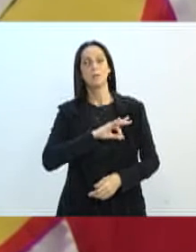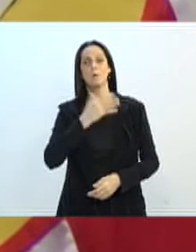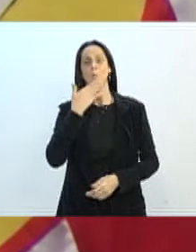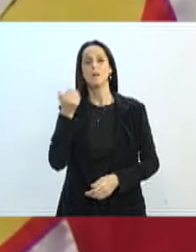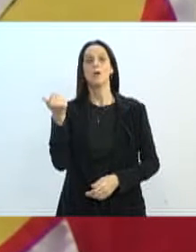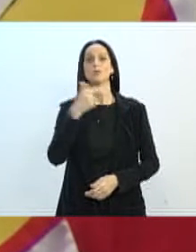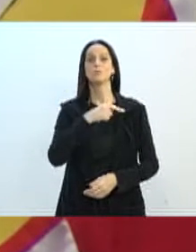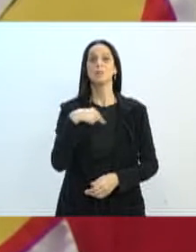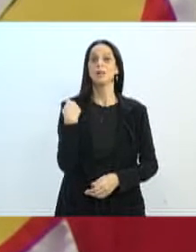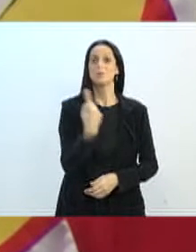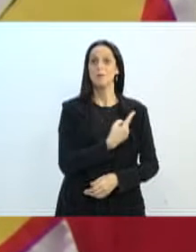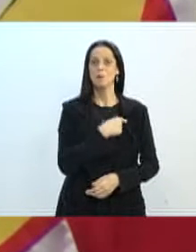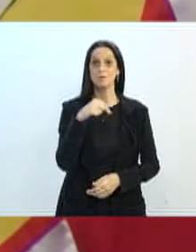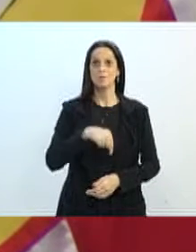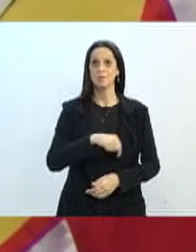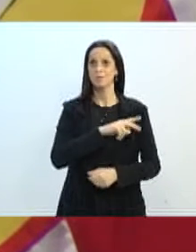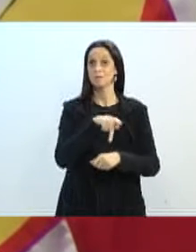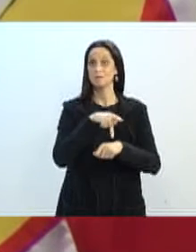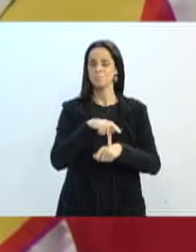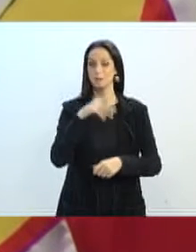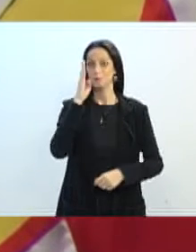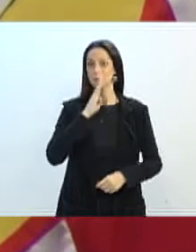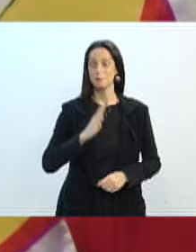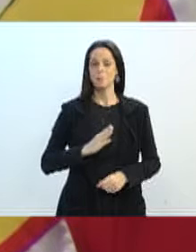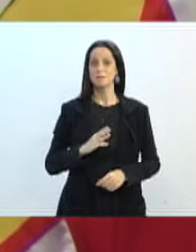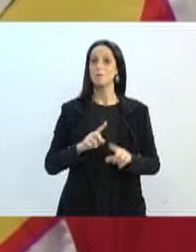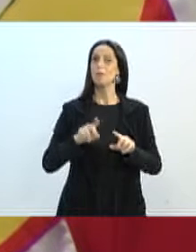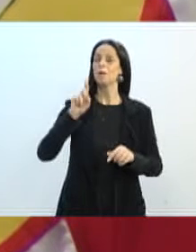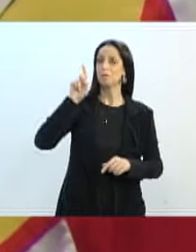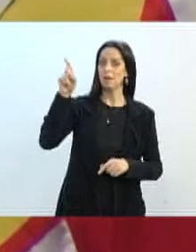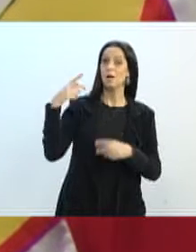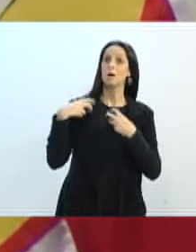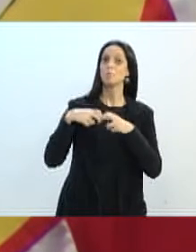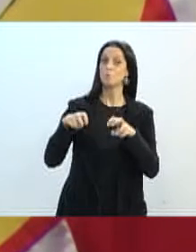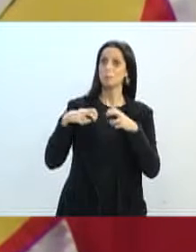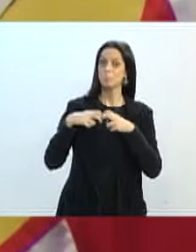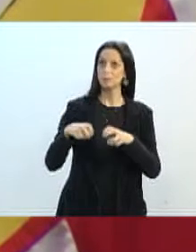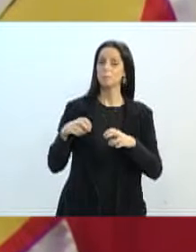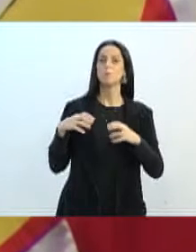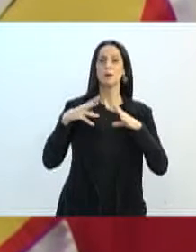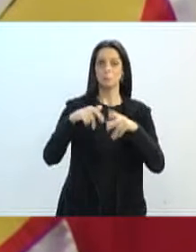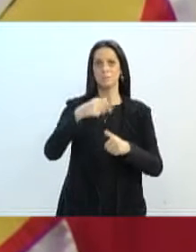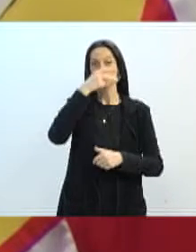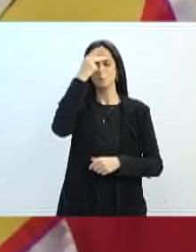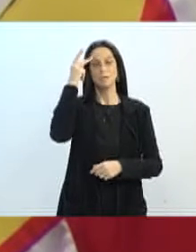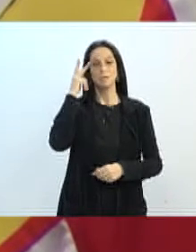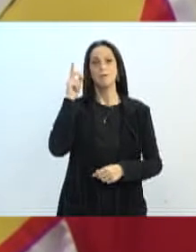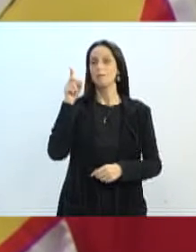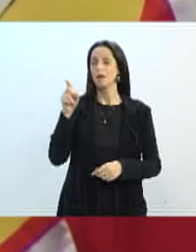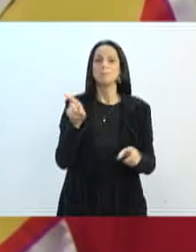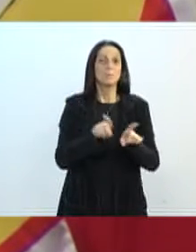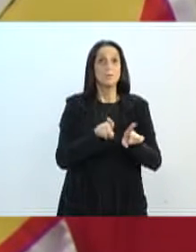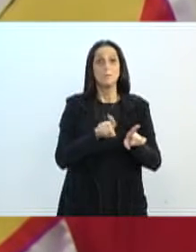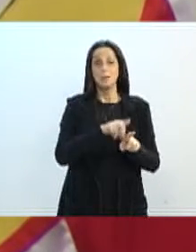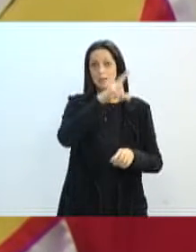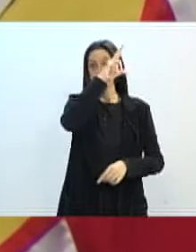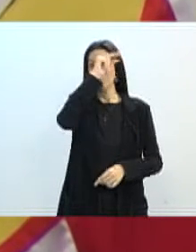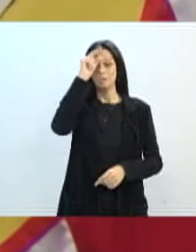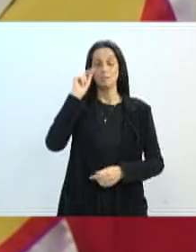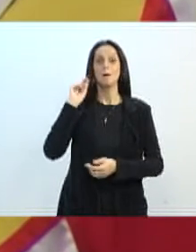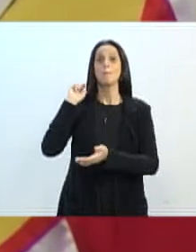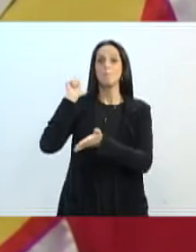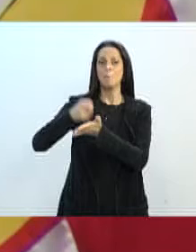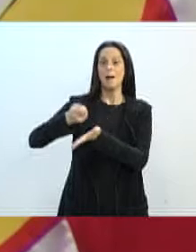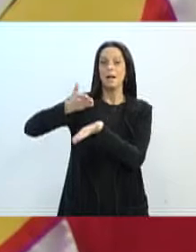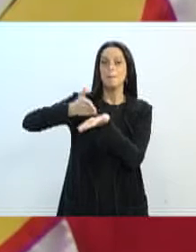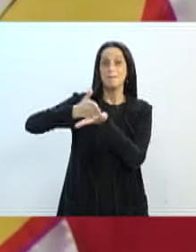per capita do nosso país, lá o transporte coletivo é subsidiado. Metade do valor